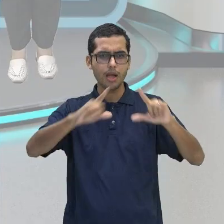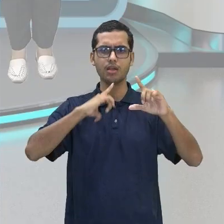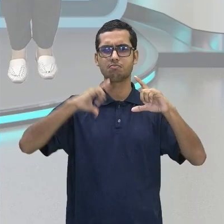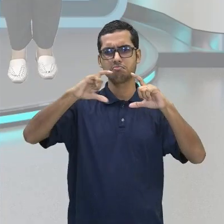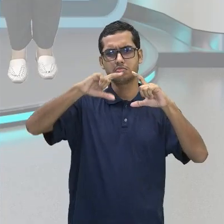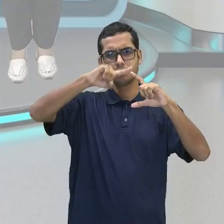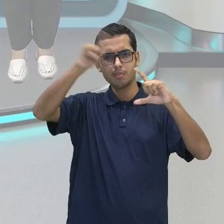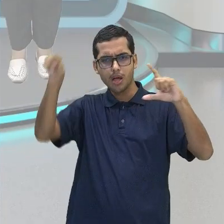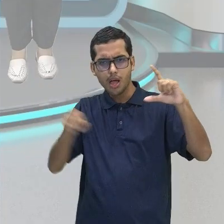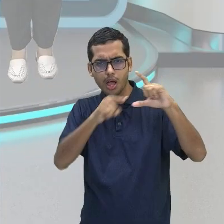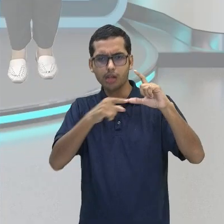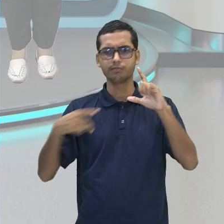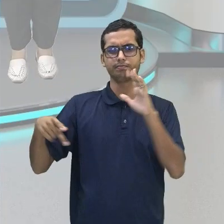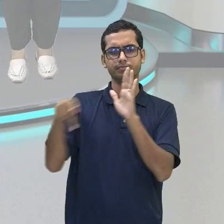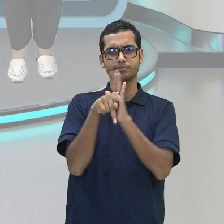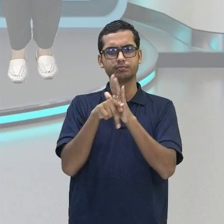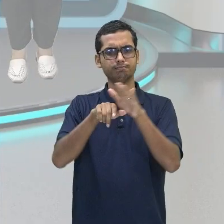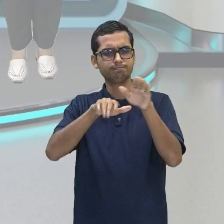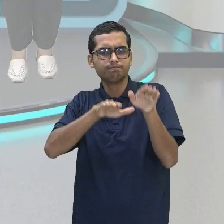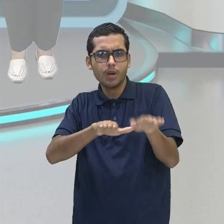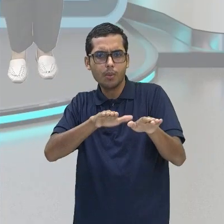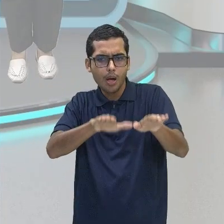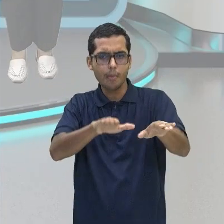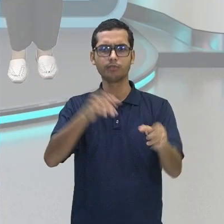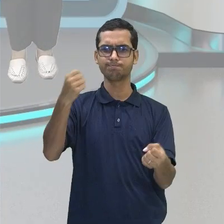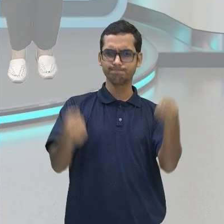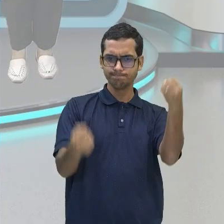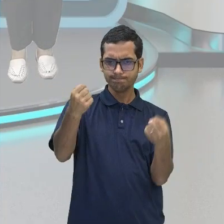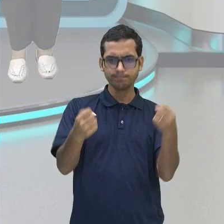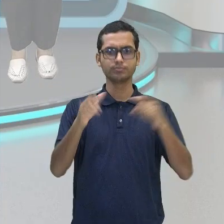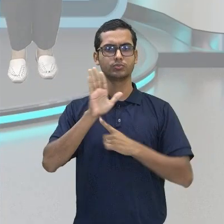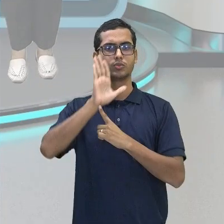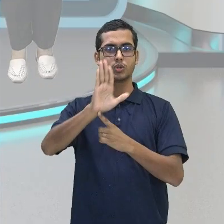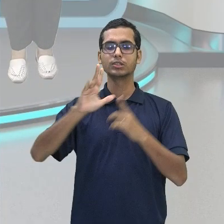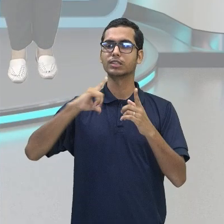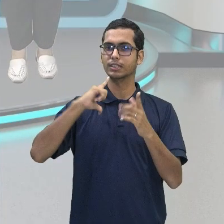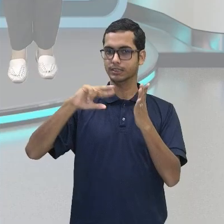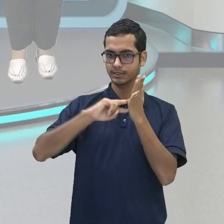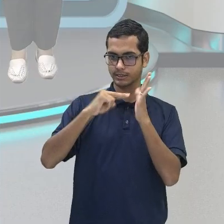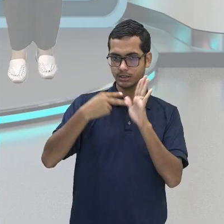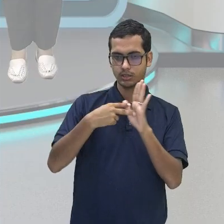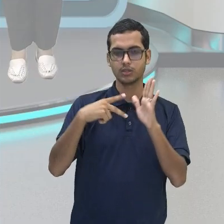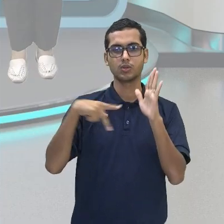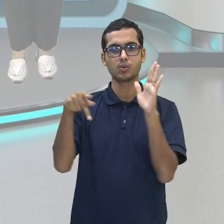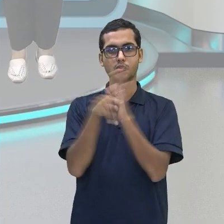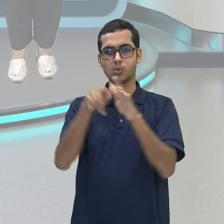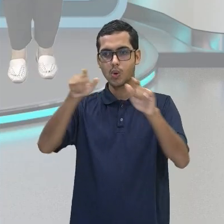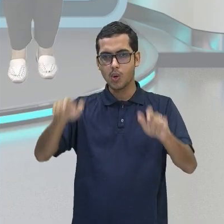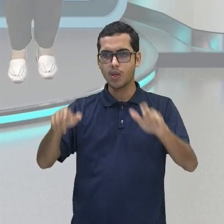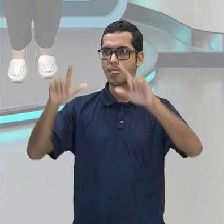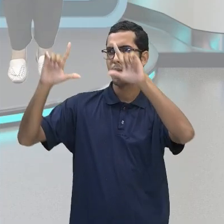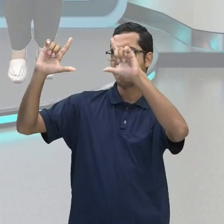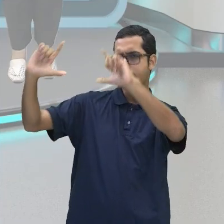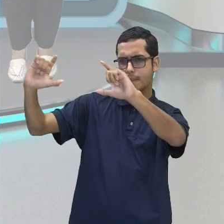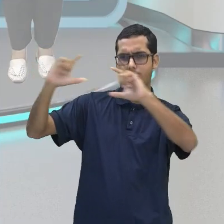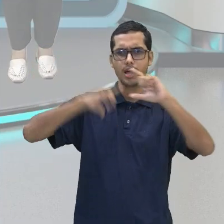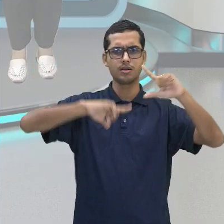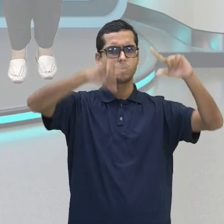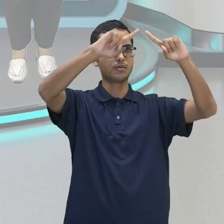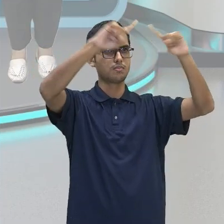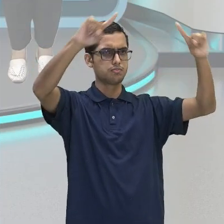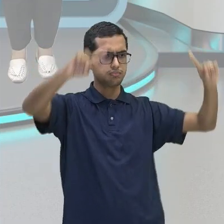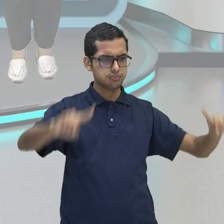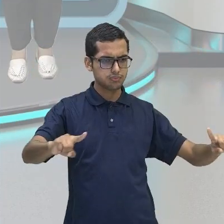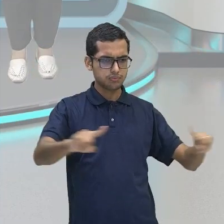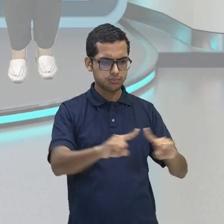comunicativo. Cada uma delas tem uma significação. Quando elas são colocadas em algum lugar, é porque é necessário comunicar